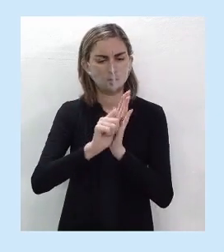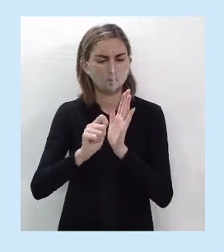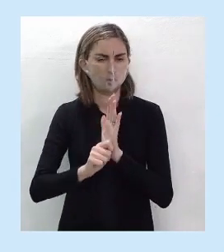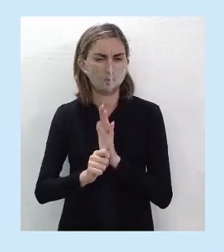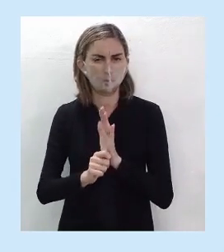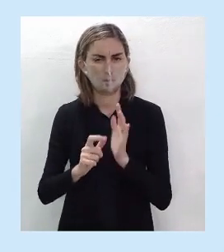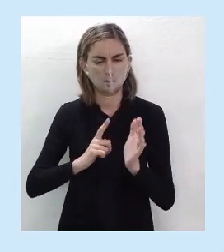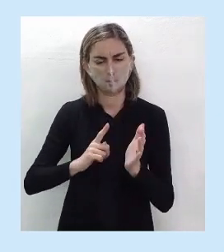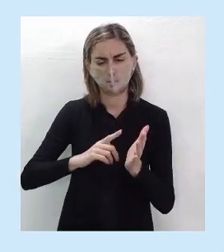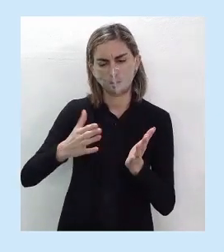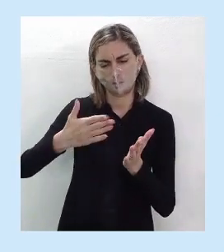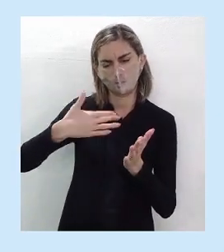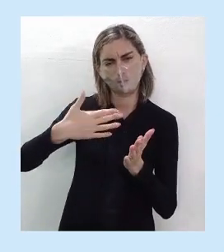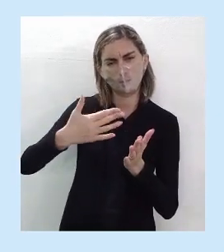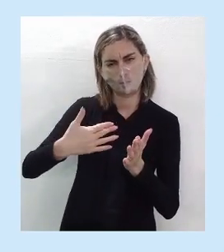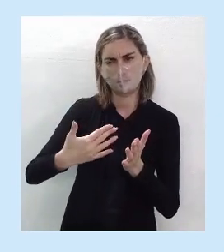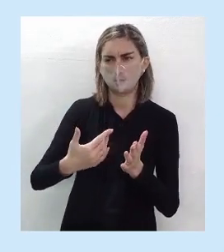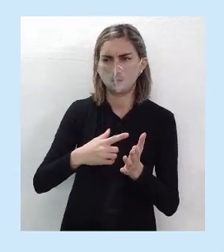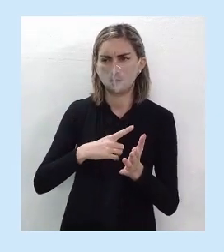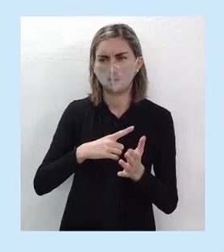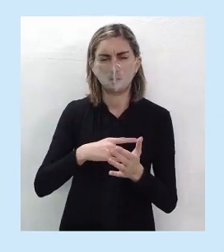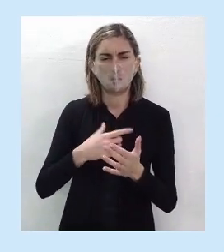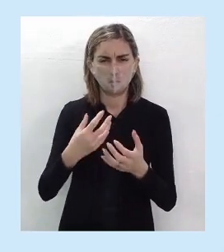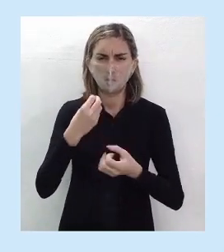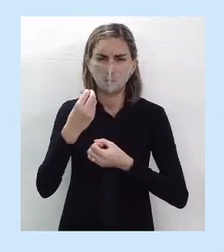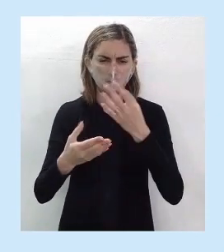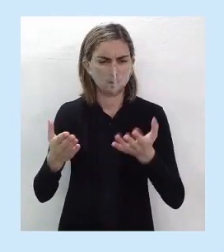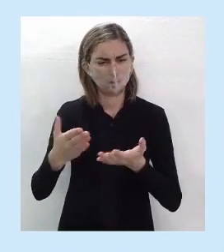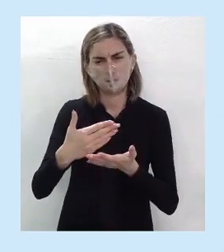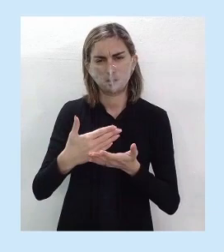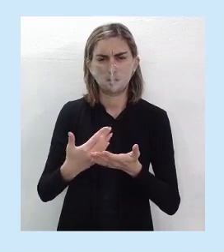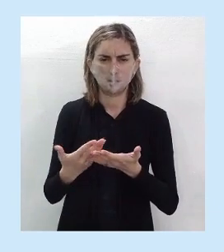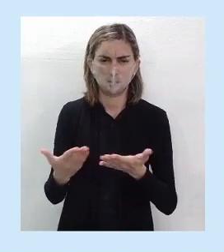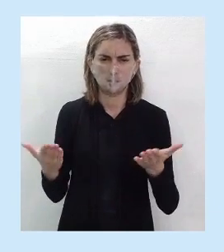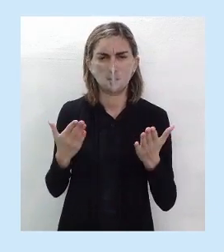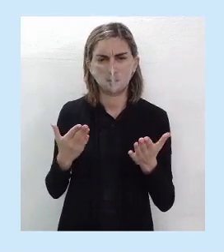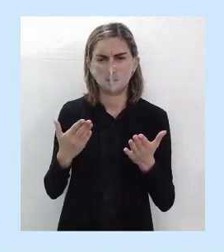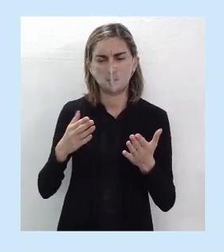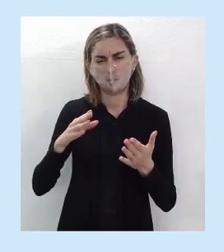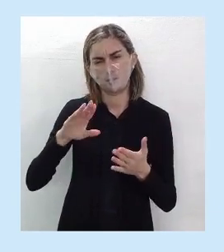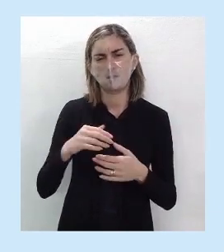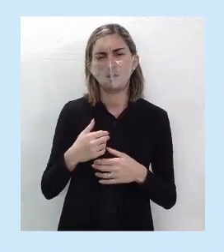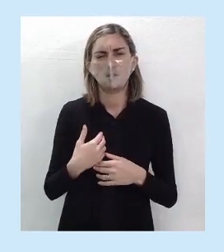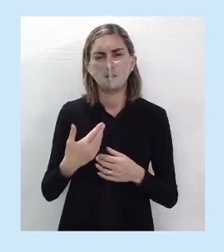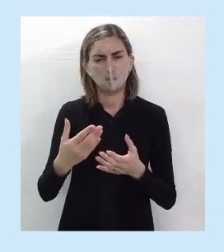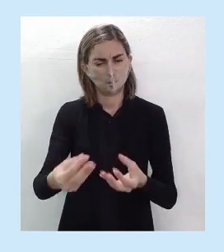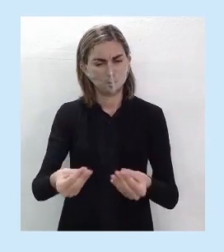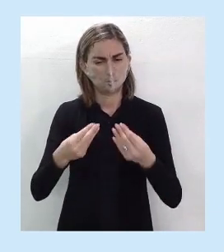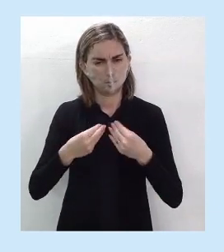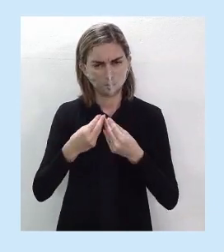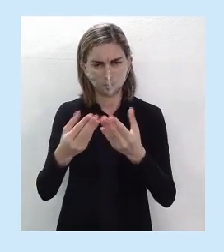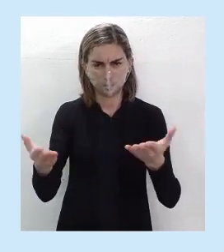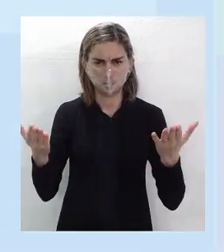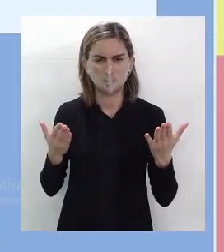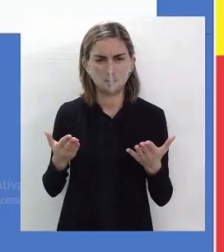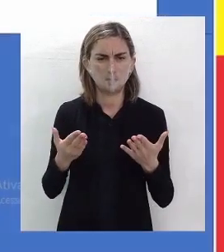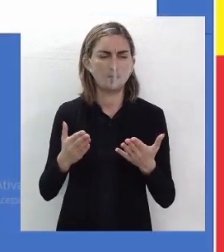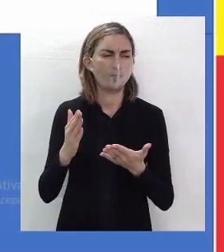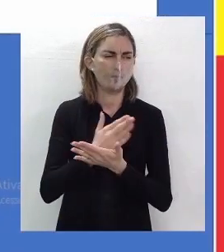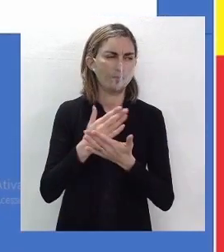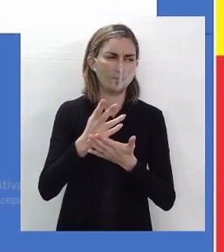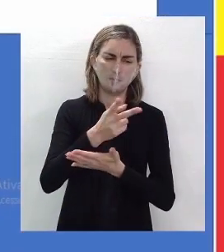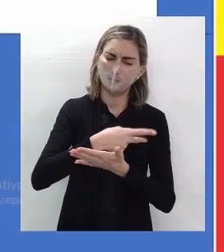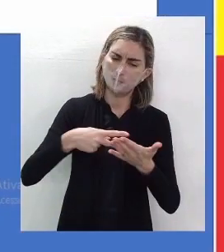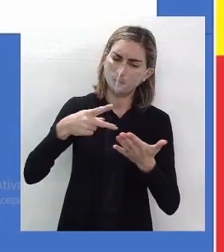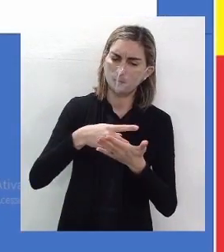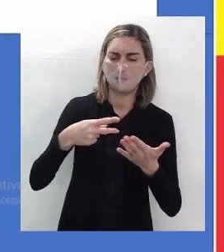é? E tem um livro. E ele me ofereceu o livro em forma de e-book. Eu trouxe aqui para vocês alguns poemas